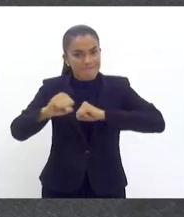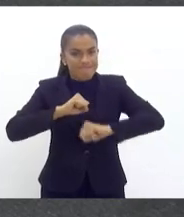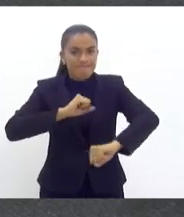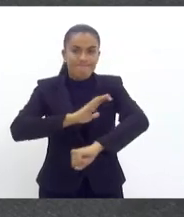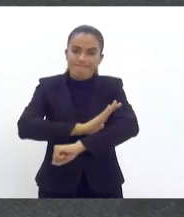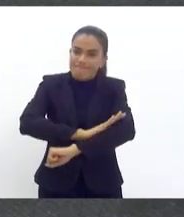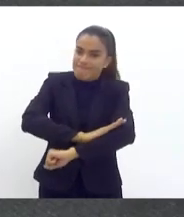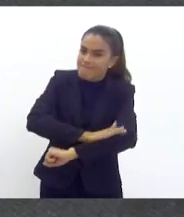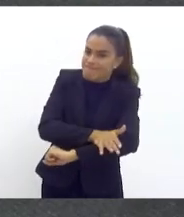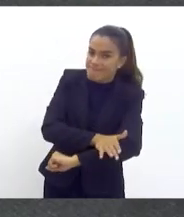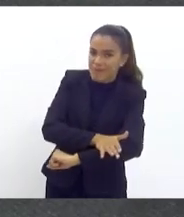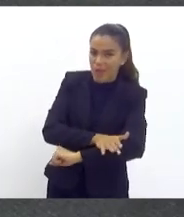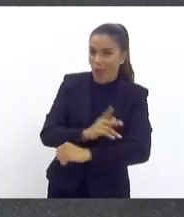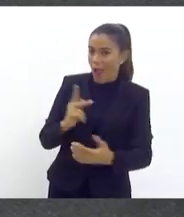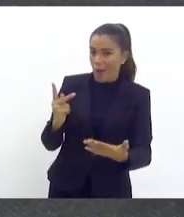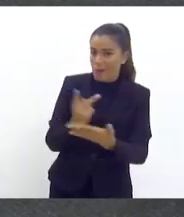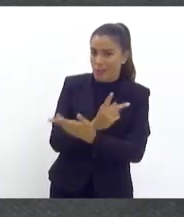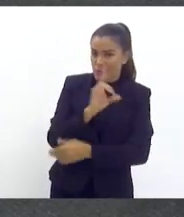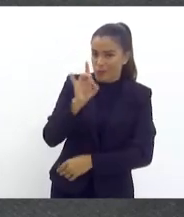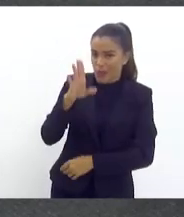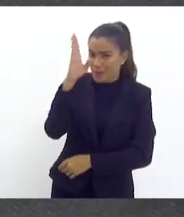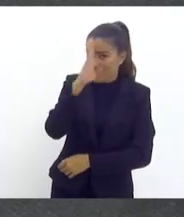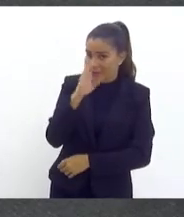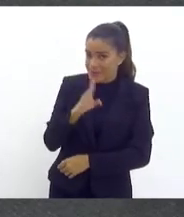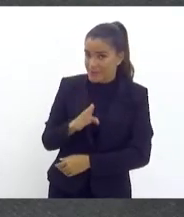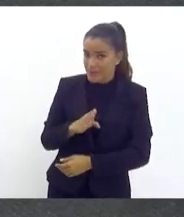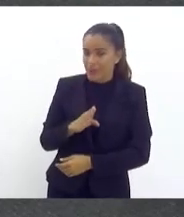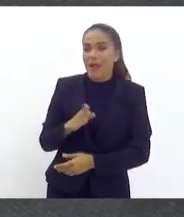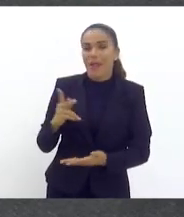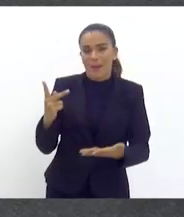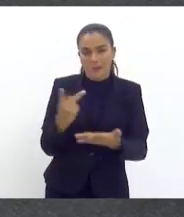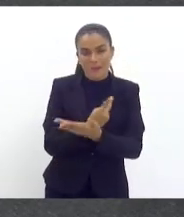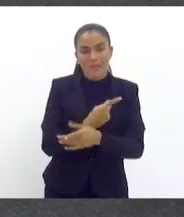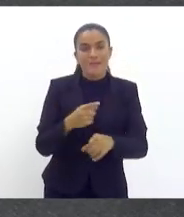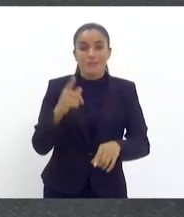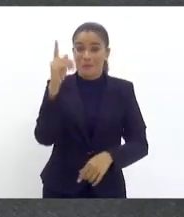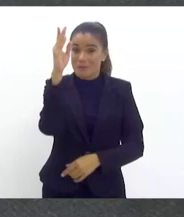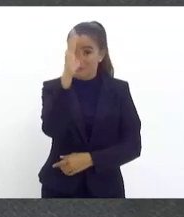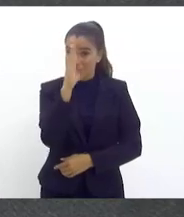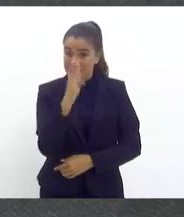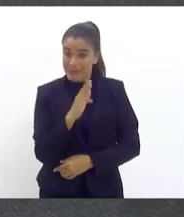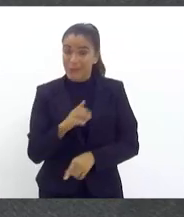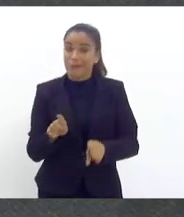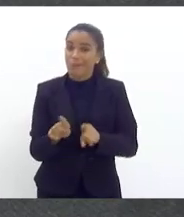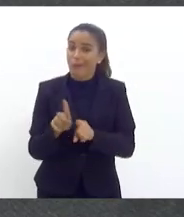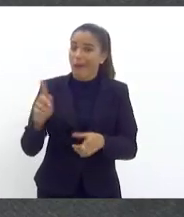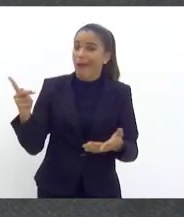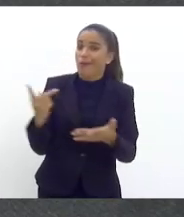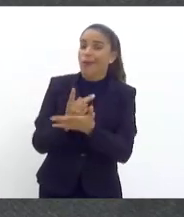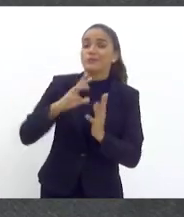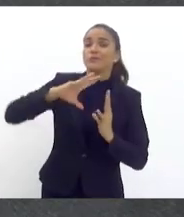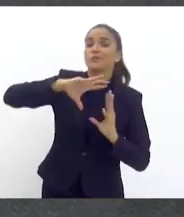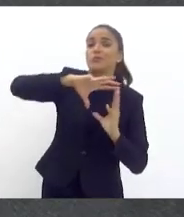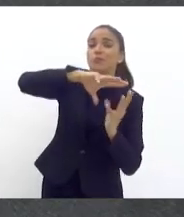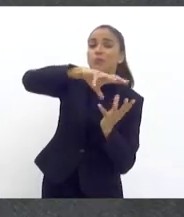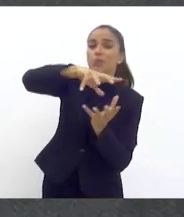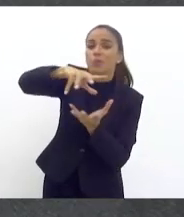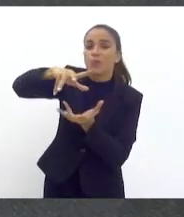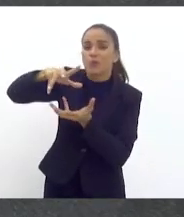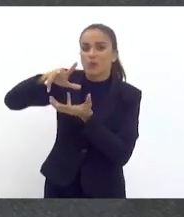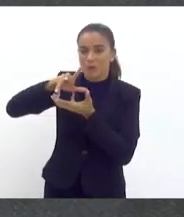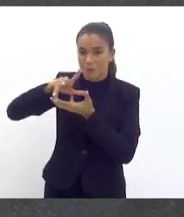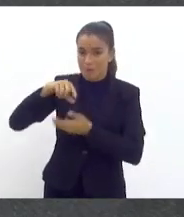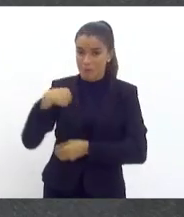racismo, elas não ocorrem apenas no Brasil. Elas acontecem no Brasil e elas acontecem no mundo inteiro. A